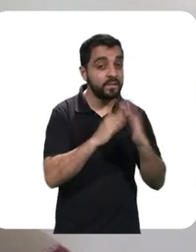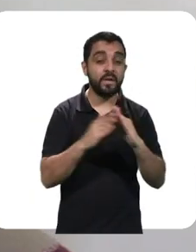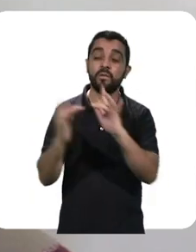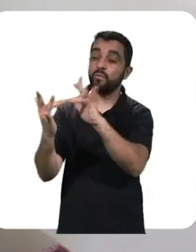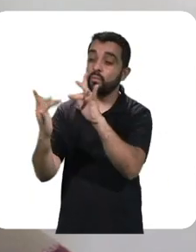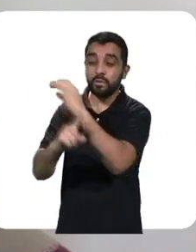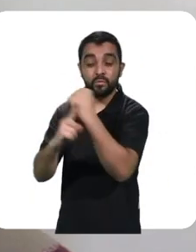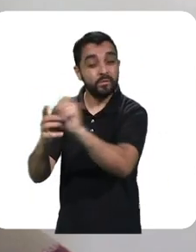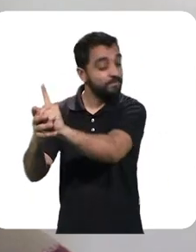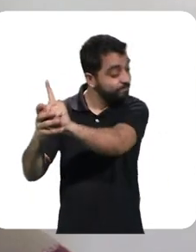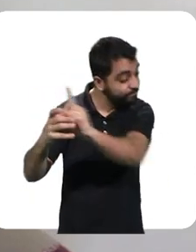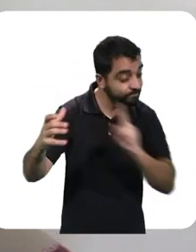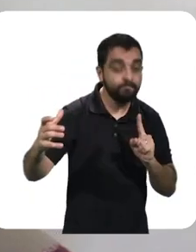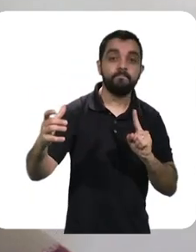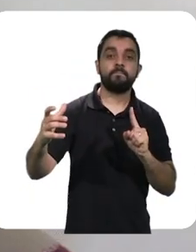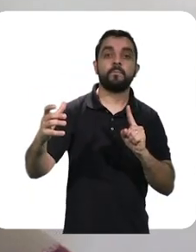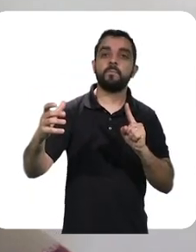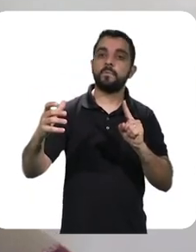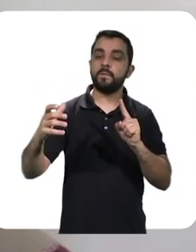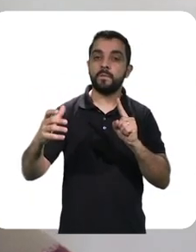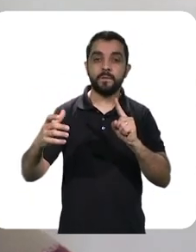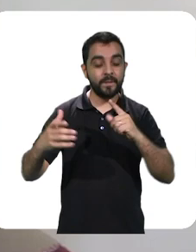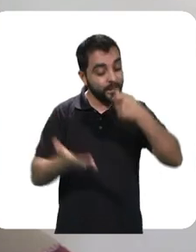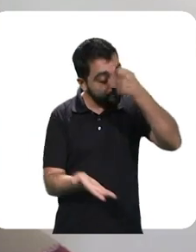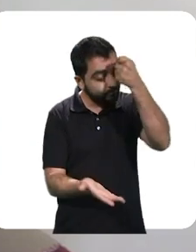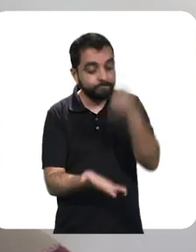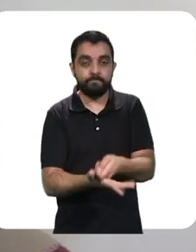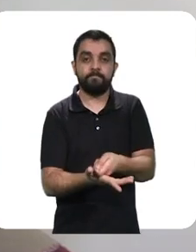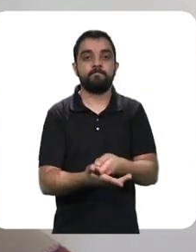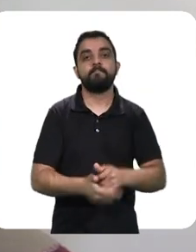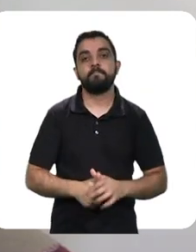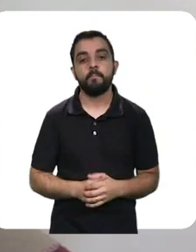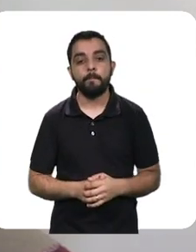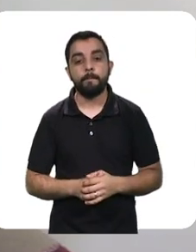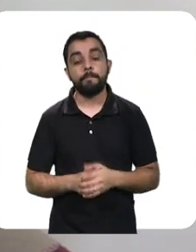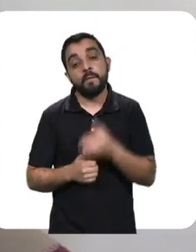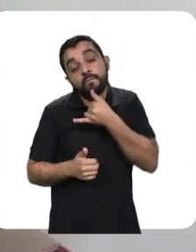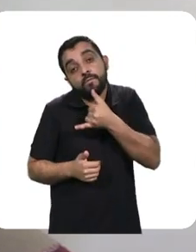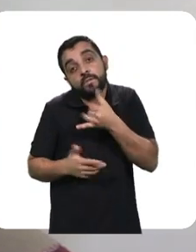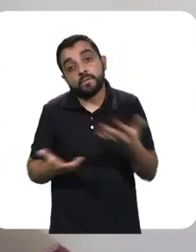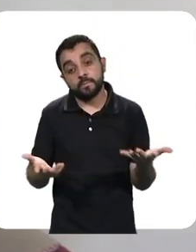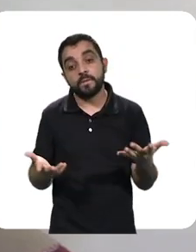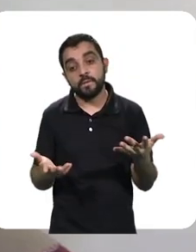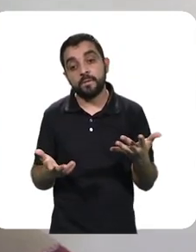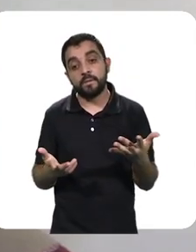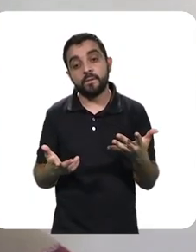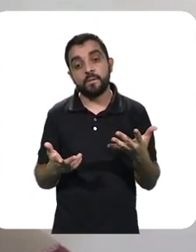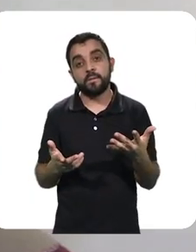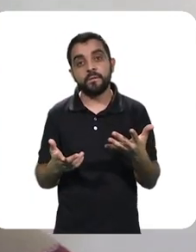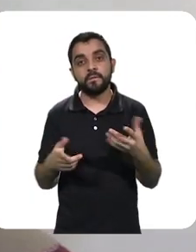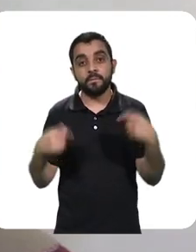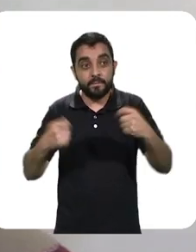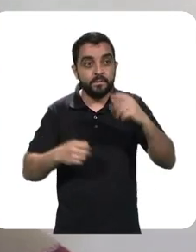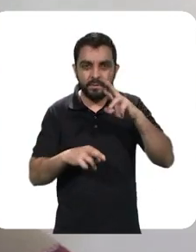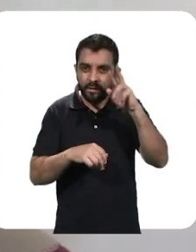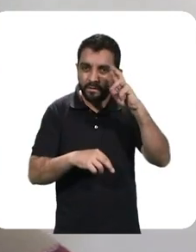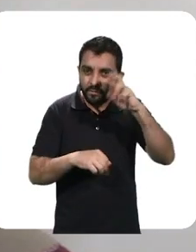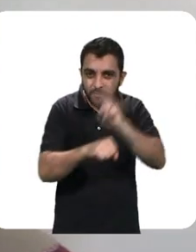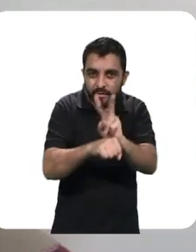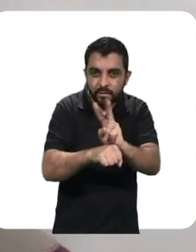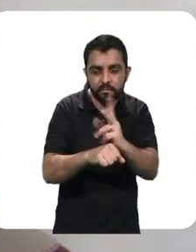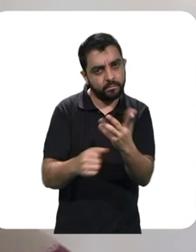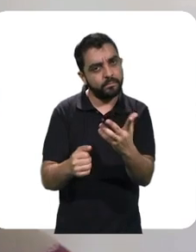assim, isolamento social é imperativo nesse momento. E que pena que a gente precisaria de fiscalização,